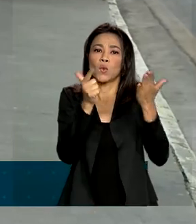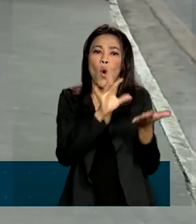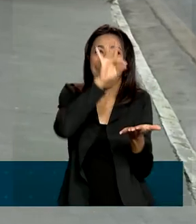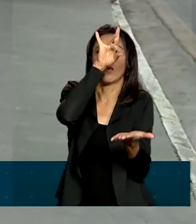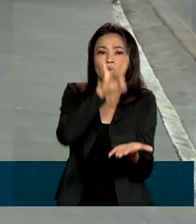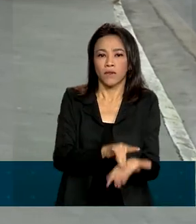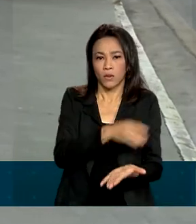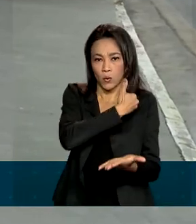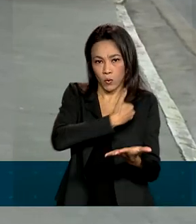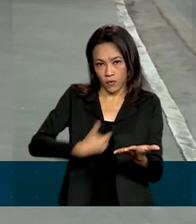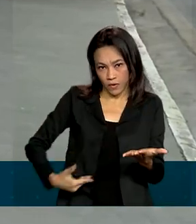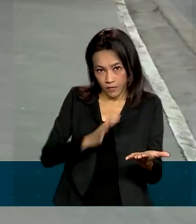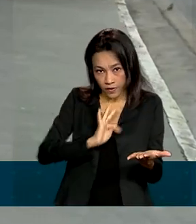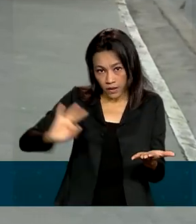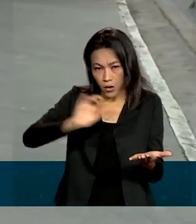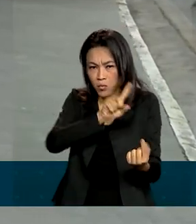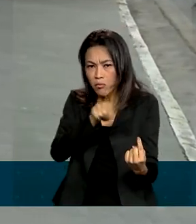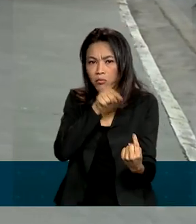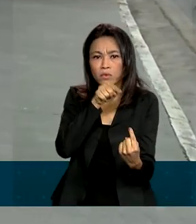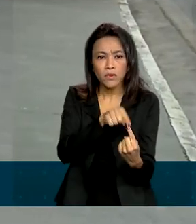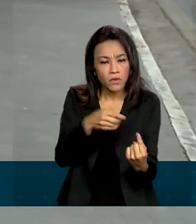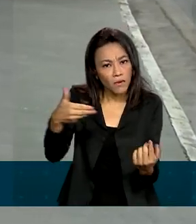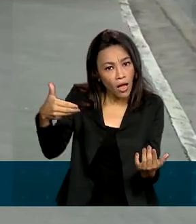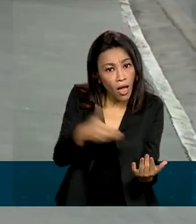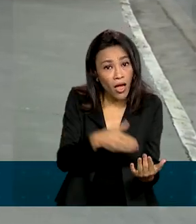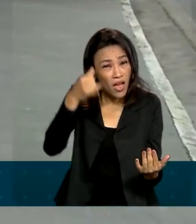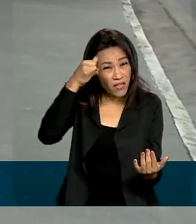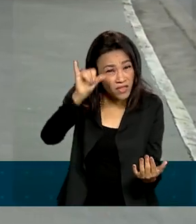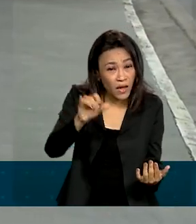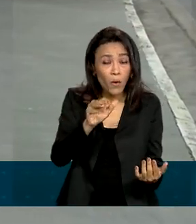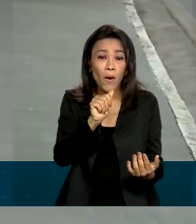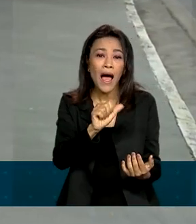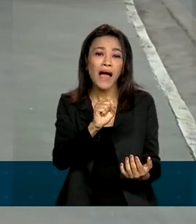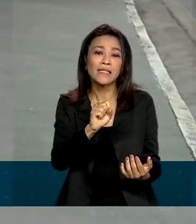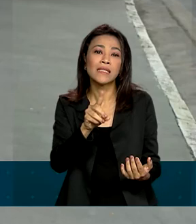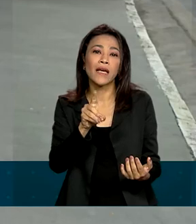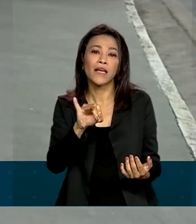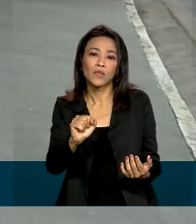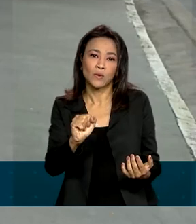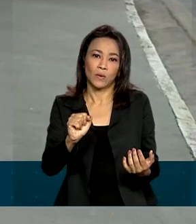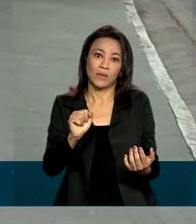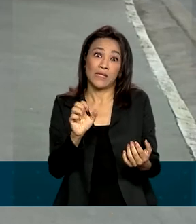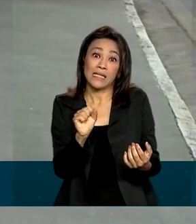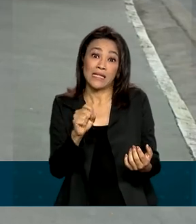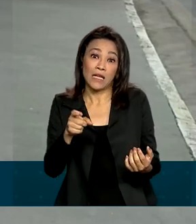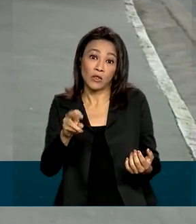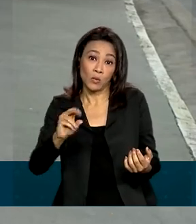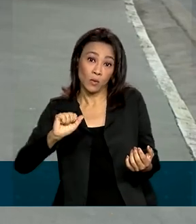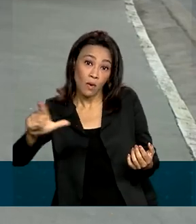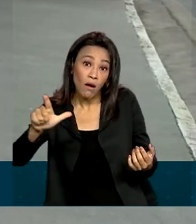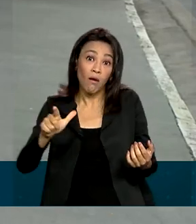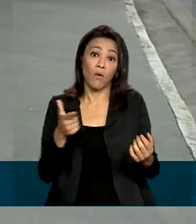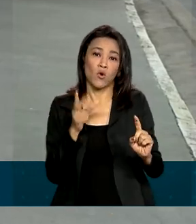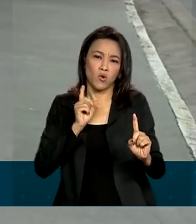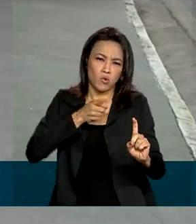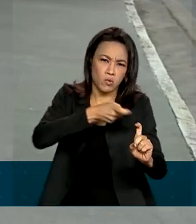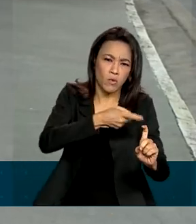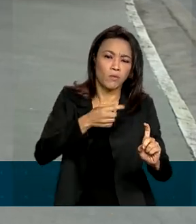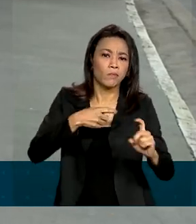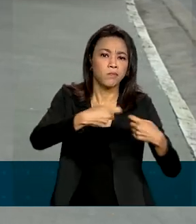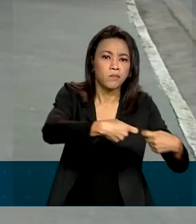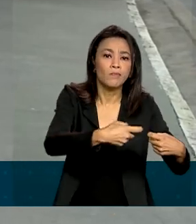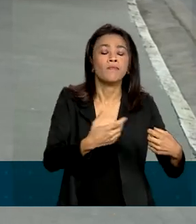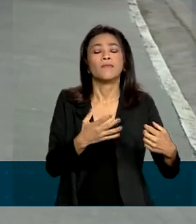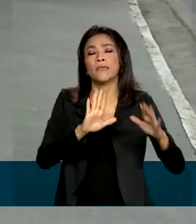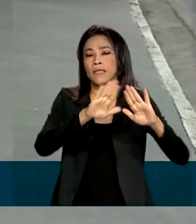o principal objetivo é prevenir o assédio sexual tanto nas escolas públicas quanto nas escolas privadas